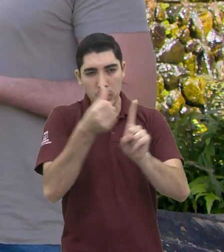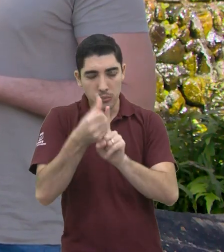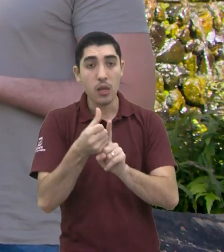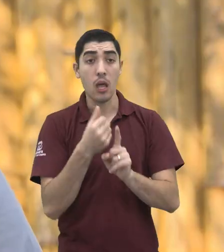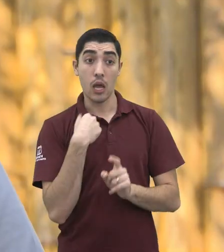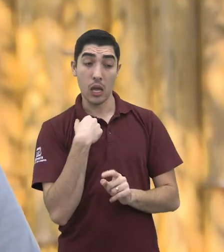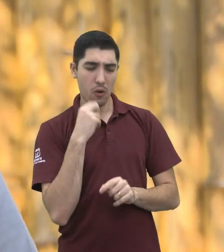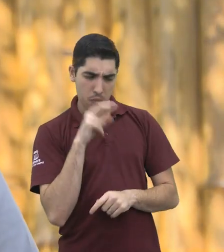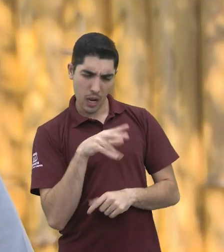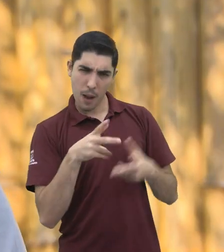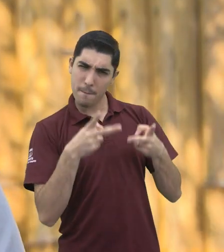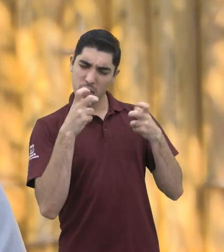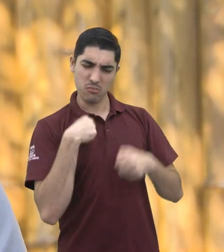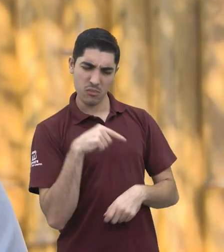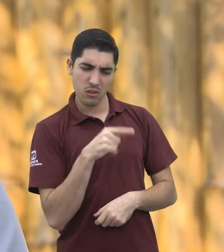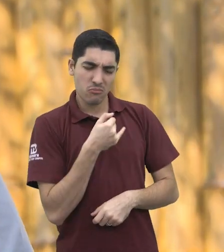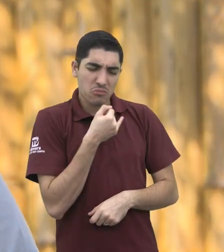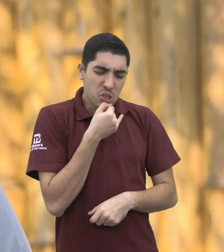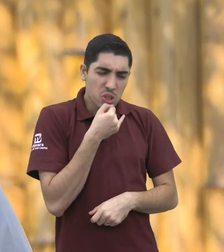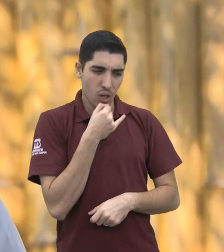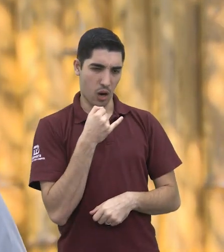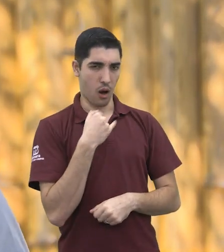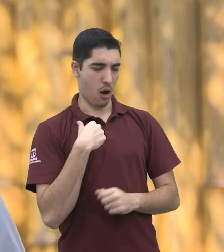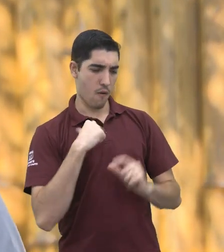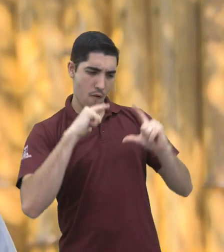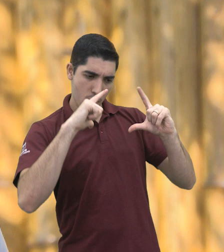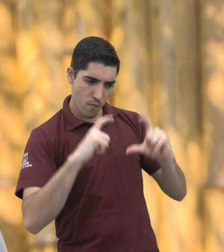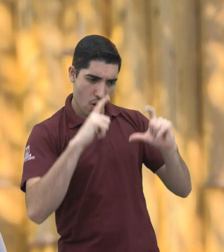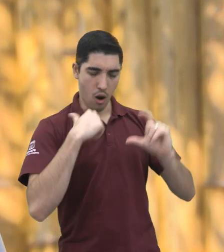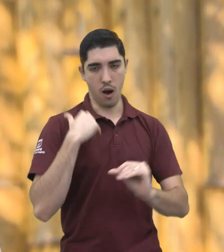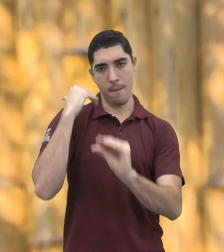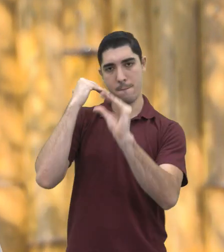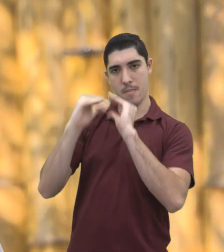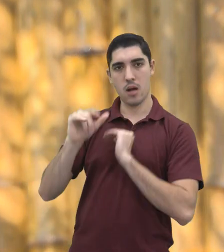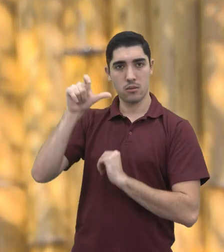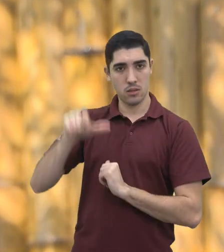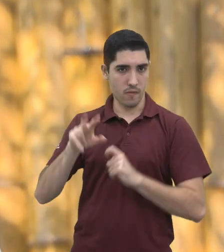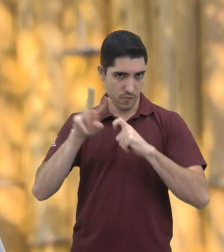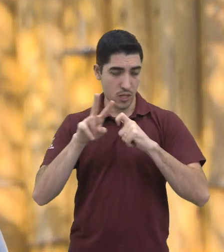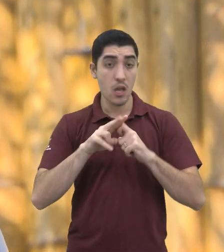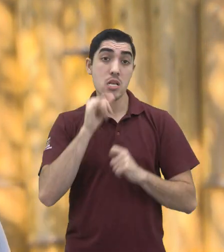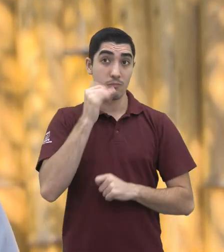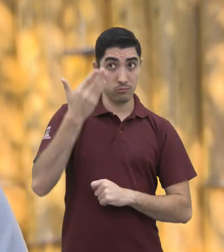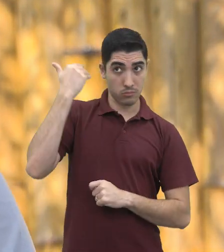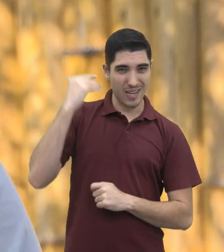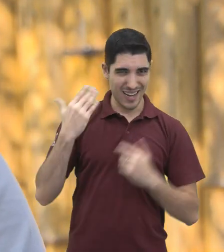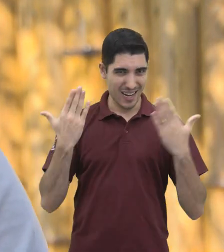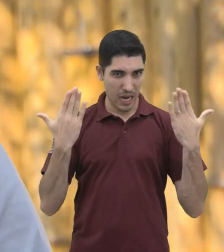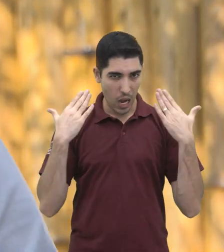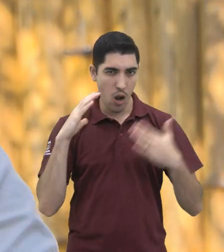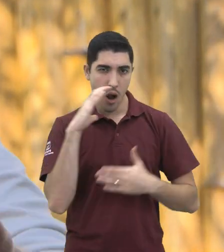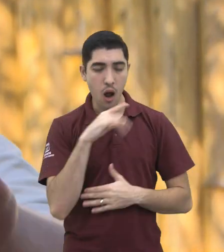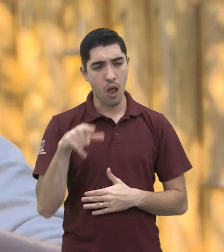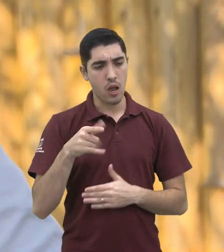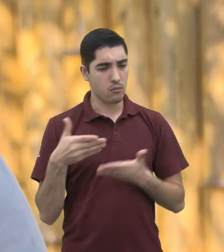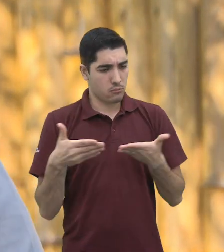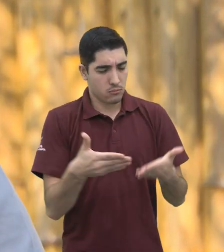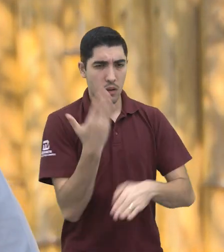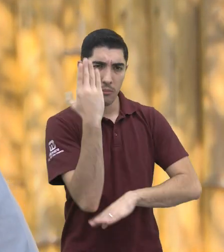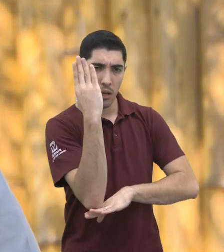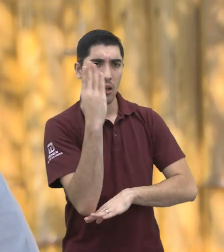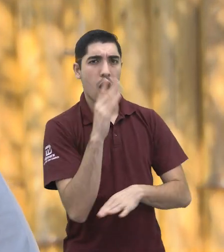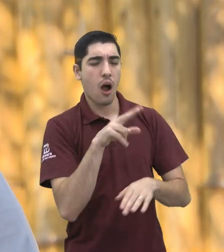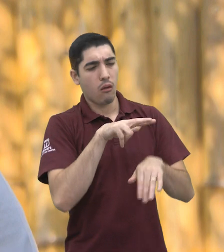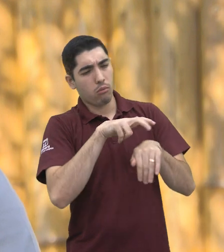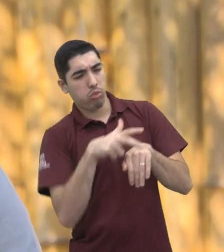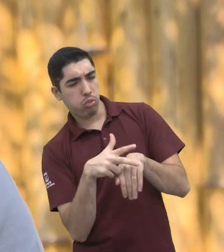estão bem, eu tiro uma fotinha e mando pra ela. Sim. Eles estão meio tristinhos e tal, o que pode ser? Que nem na época de calor, eles iam na